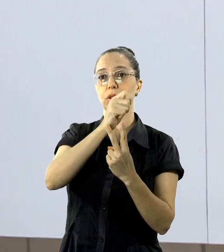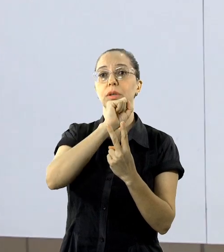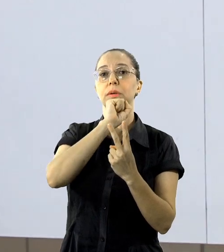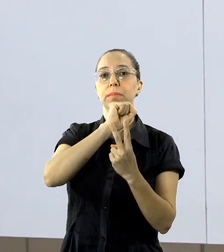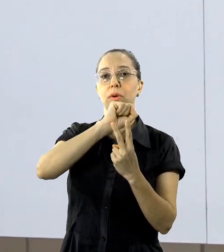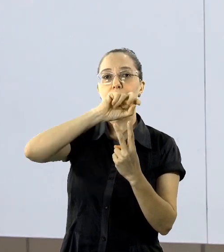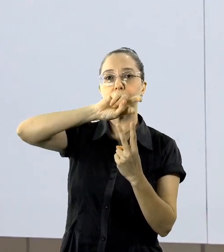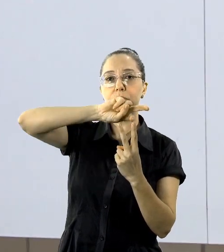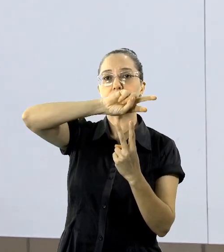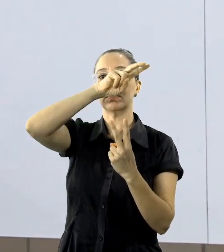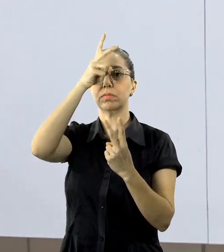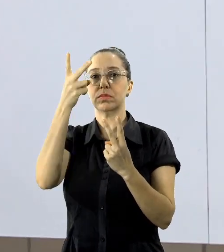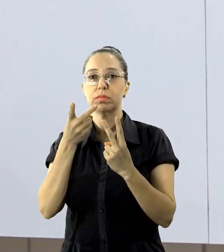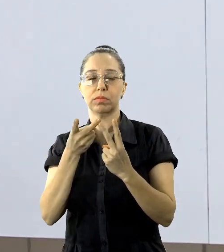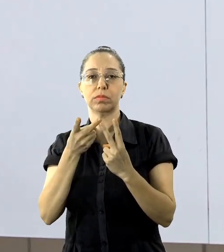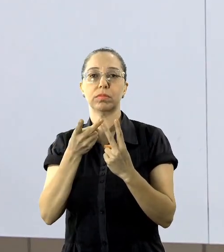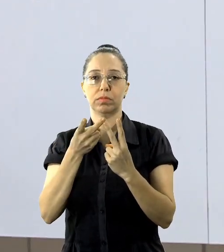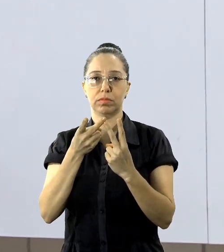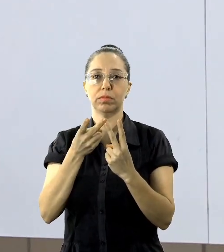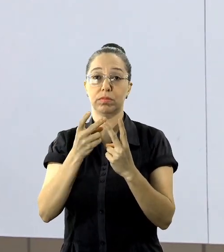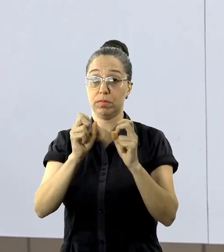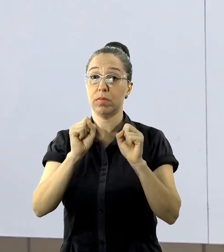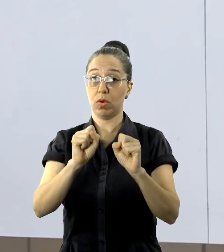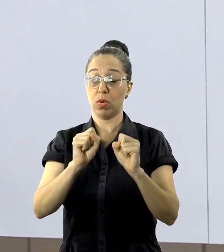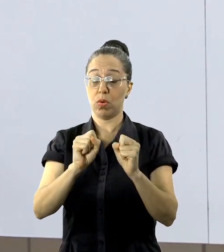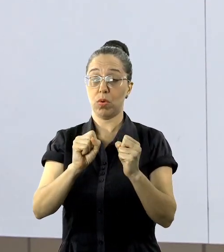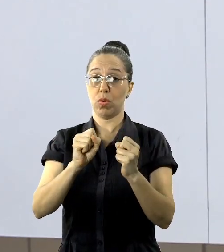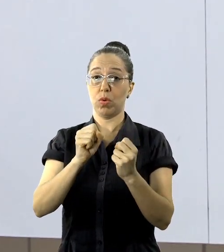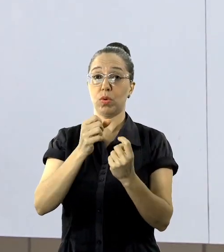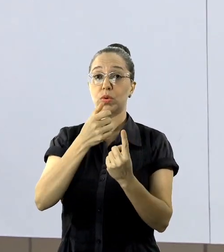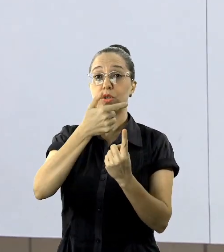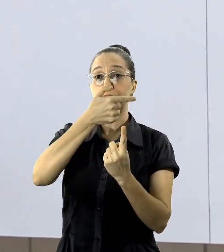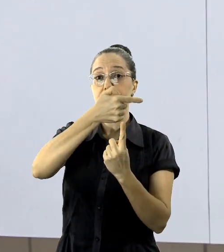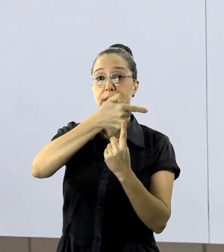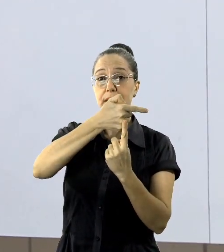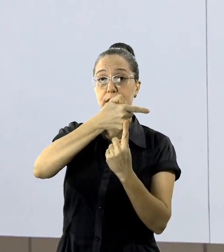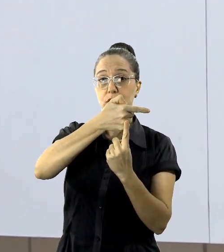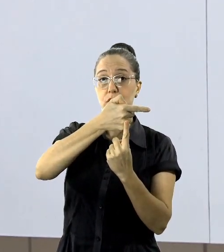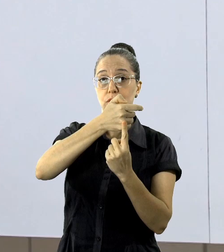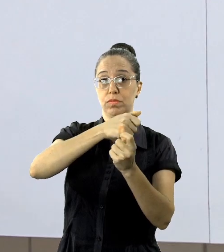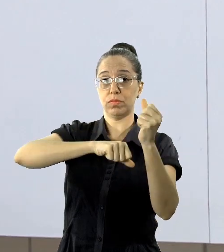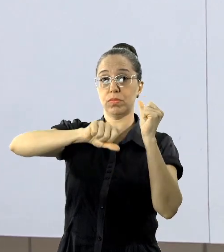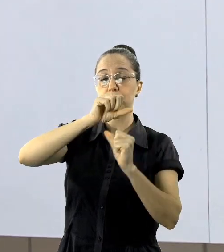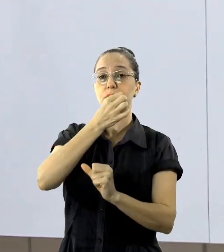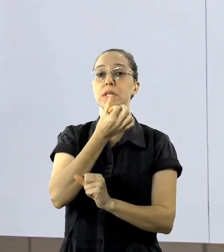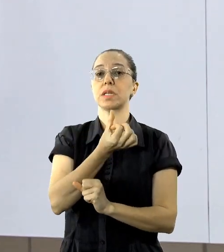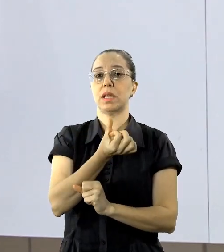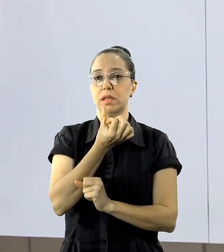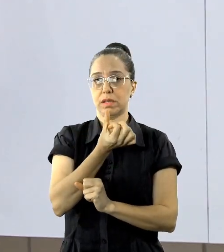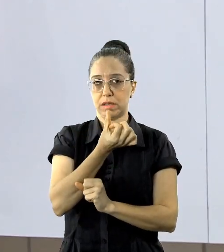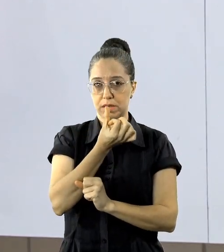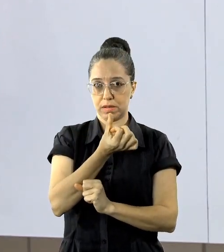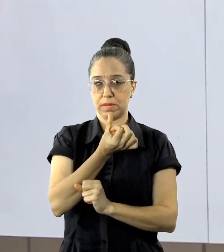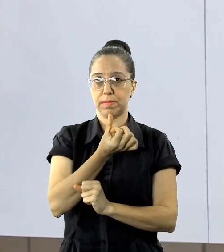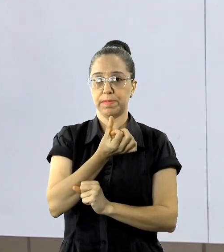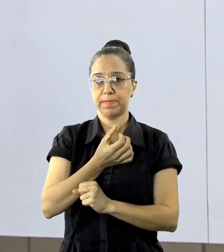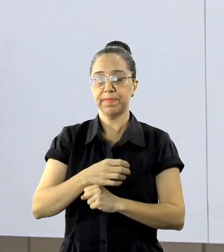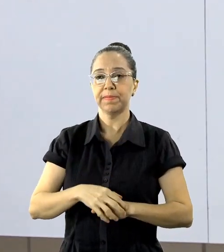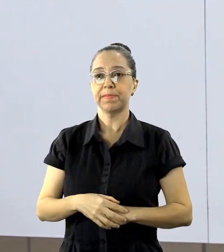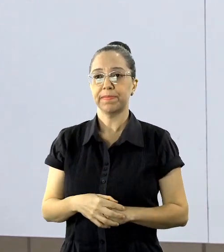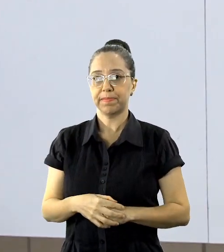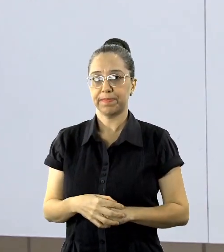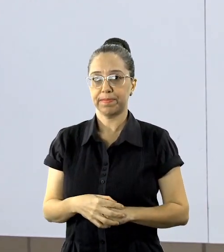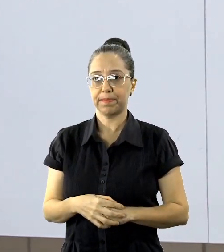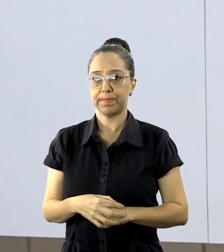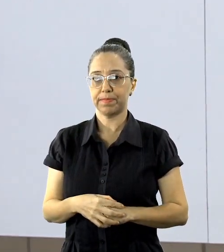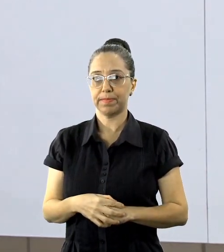uma dezena. Se eu tenho 7 dezenas e eu retiro uma dezena, eu vou ficar com 6